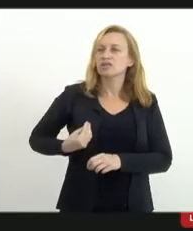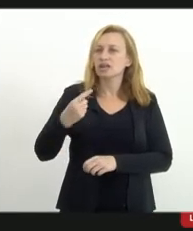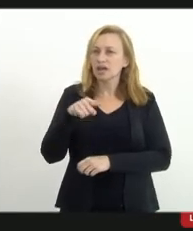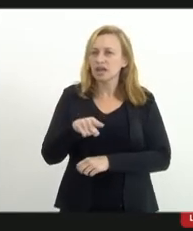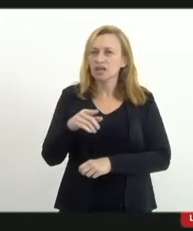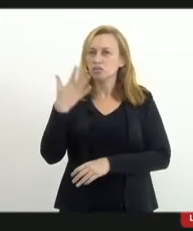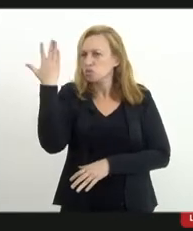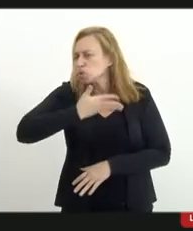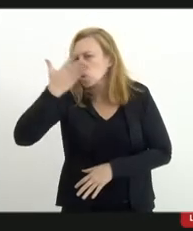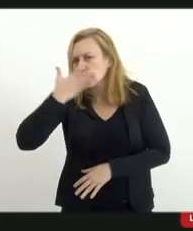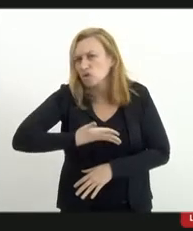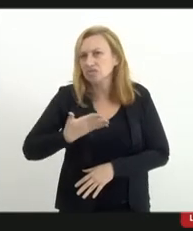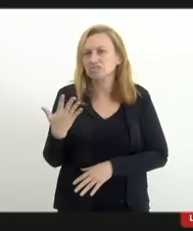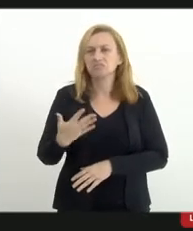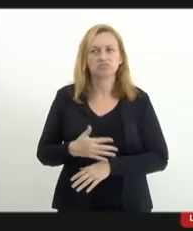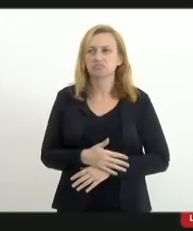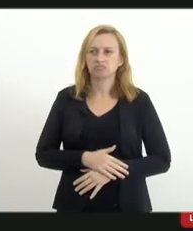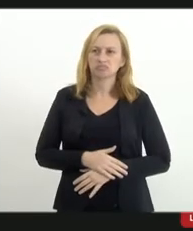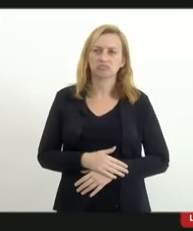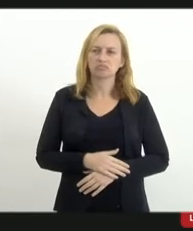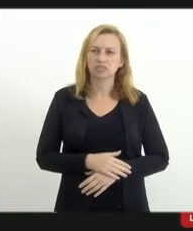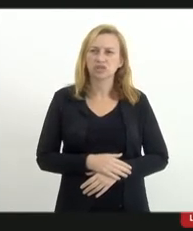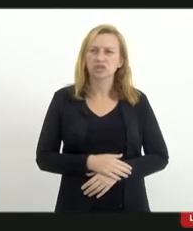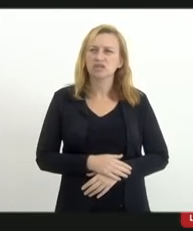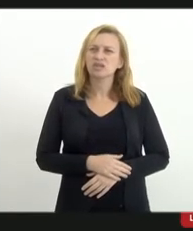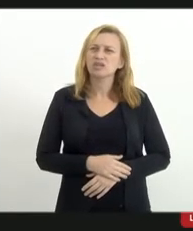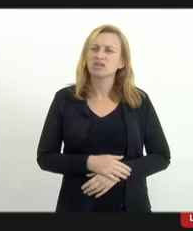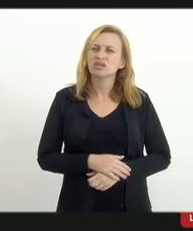não estou vendo aqui na tela.